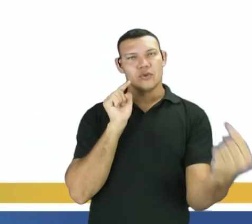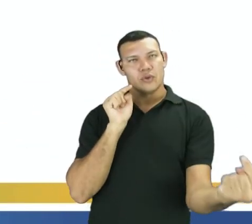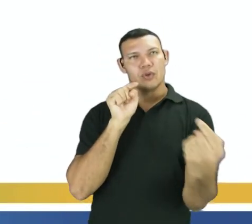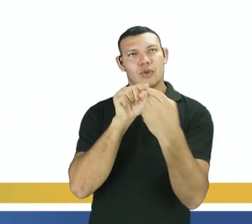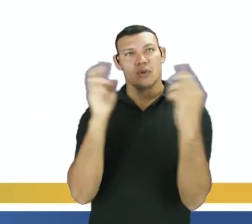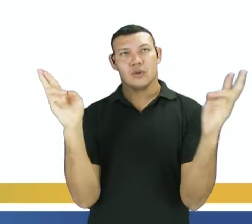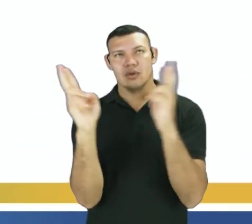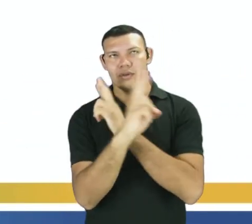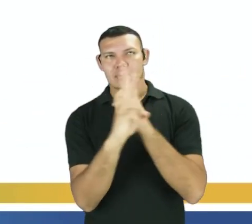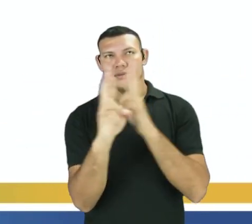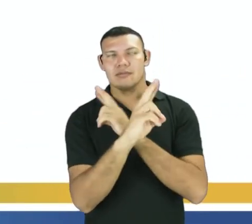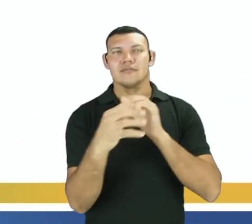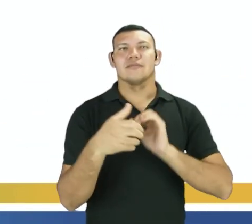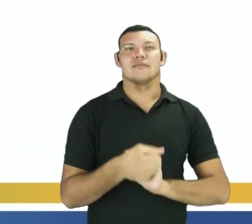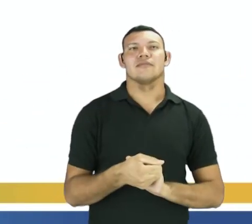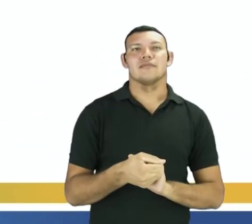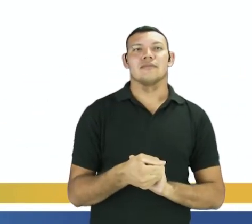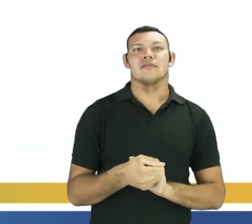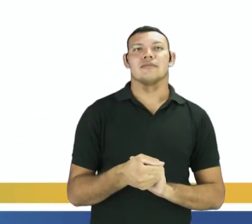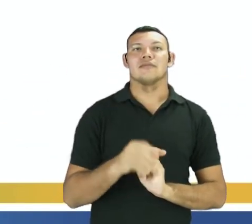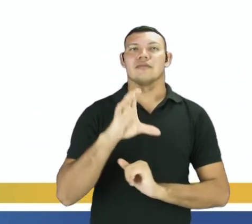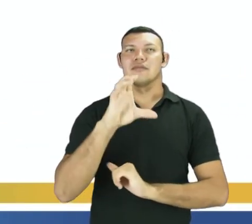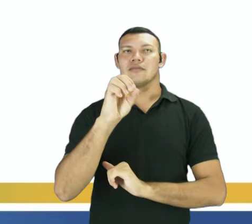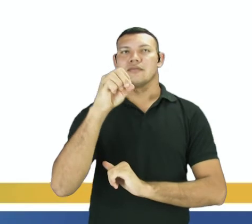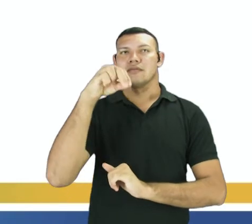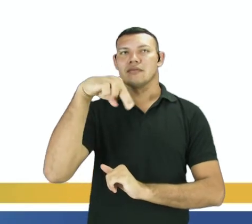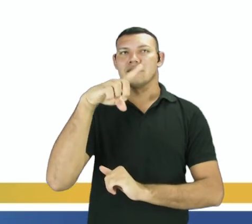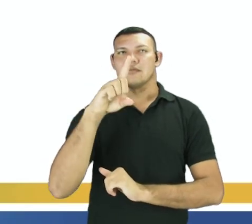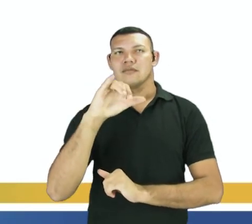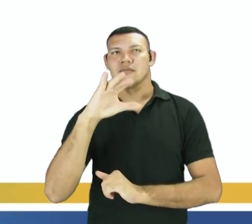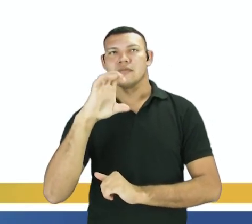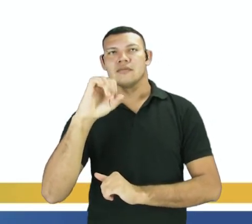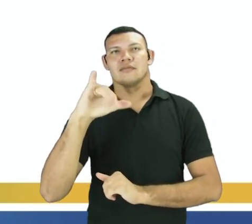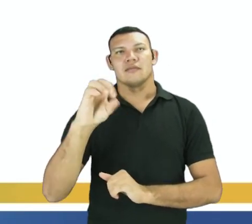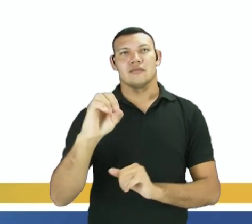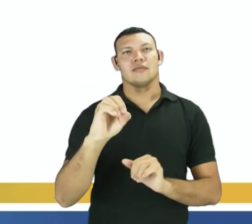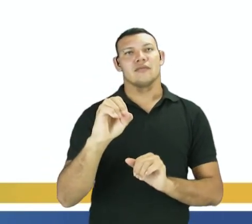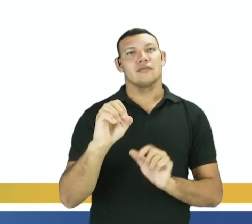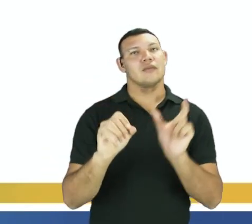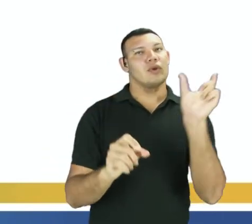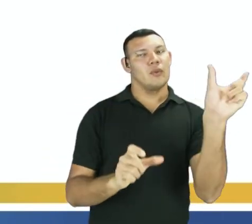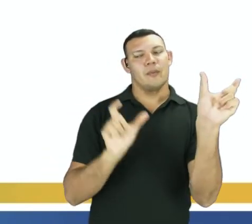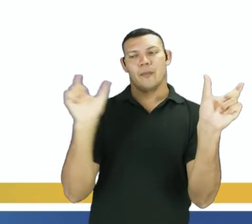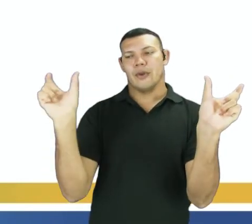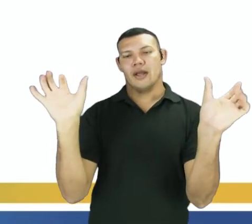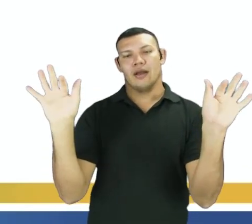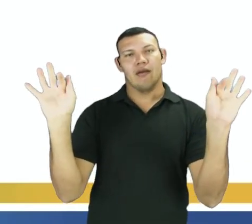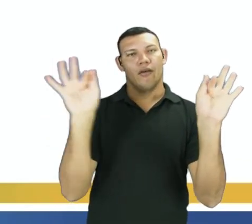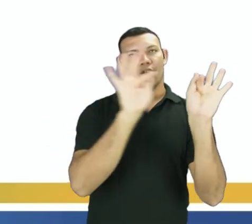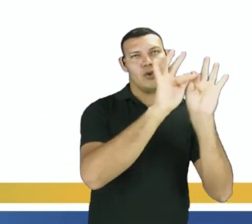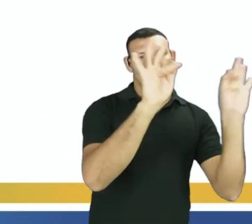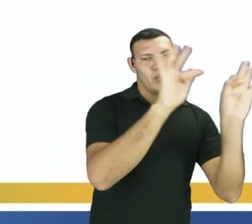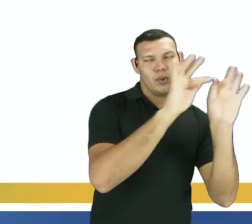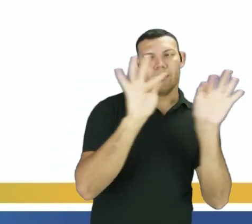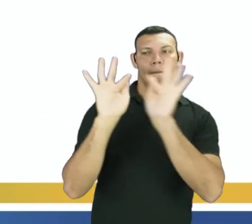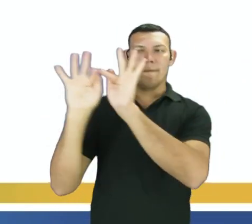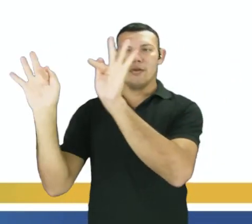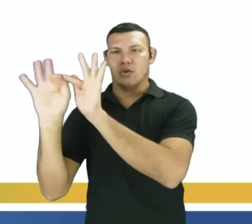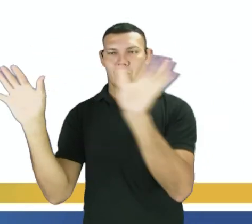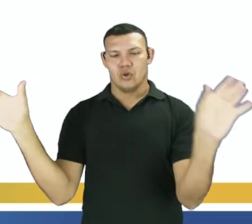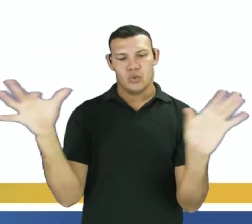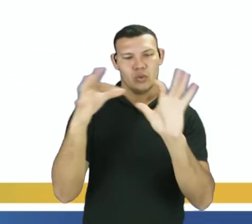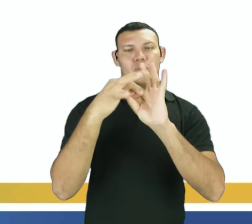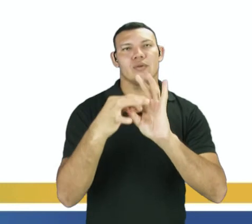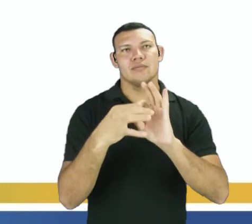batata frita, certo? Alguém aí não gosta de batata frita? Eu duvido. Mais uma? Olha lá. Marca